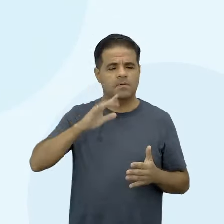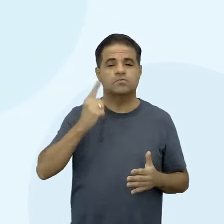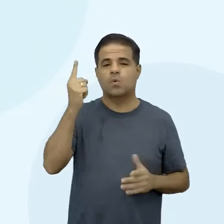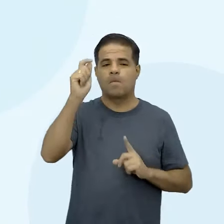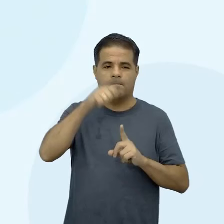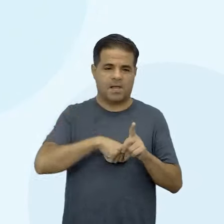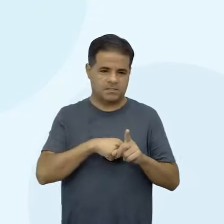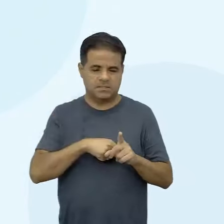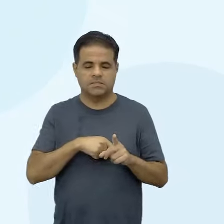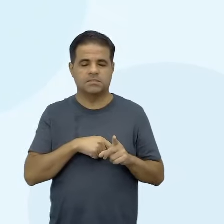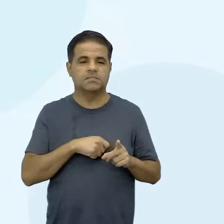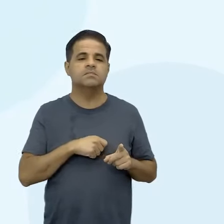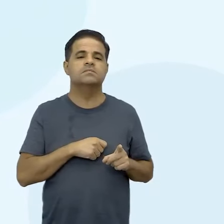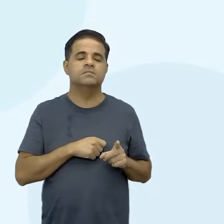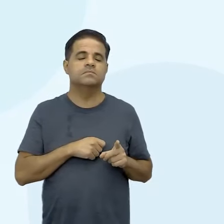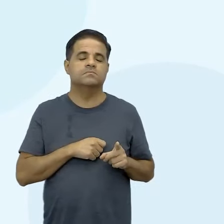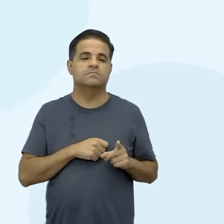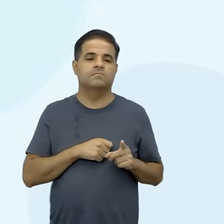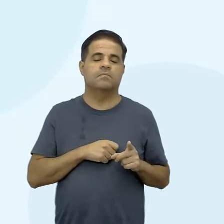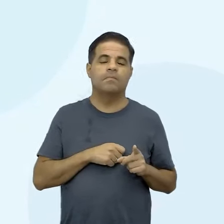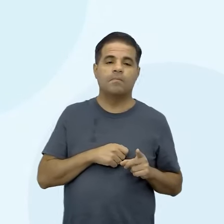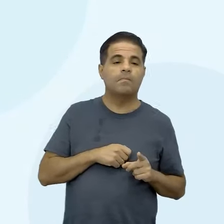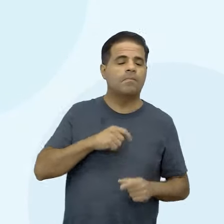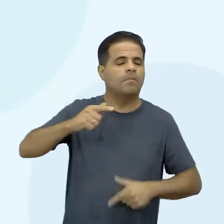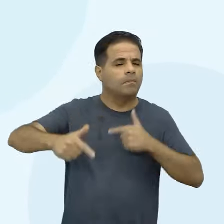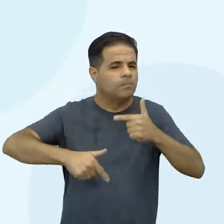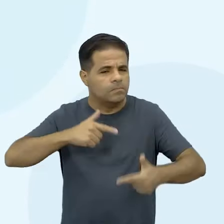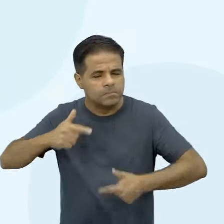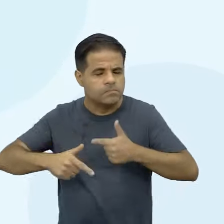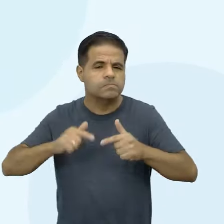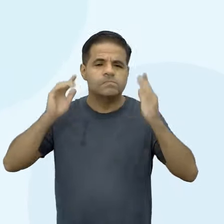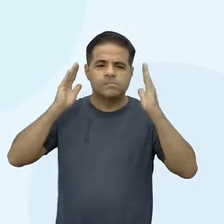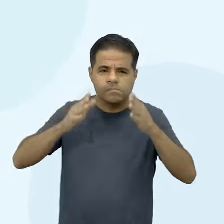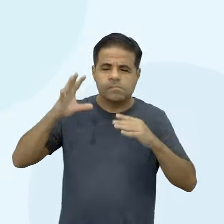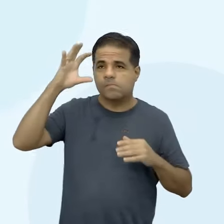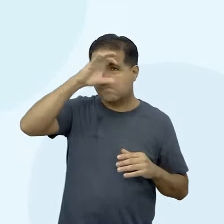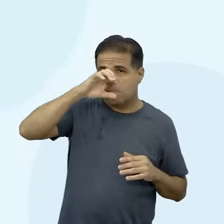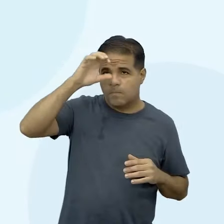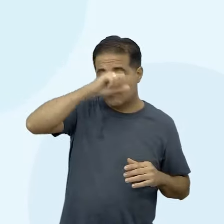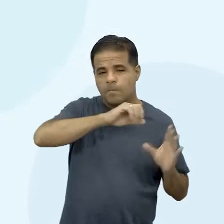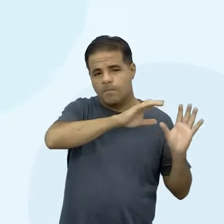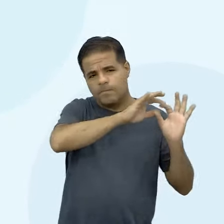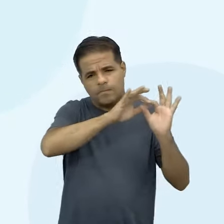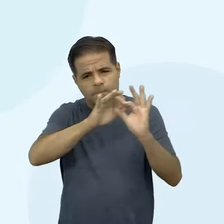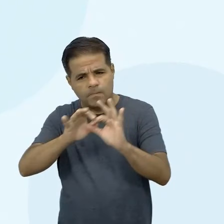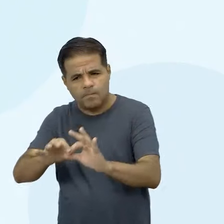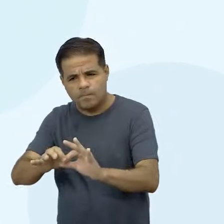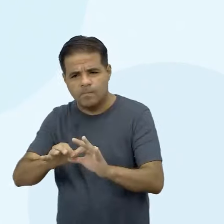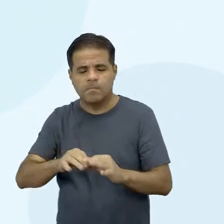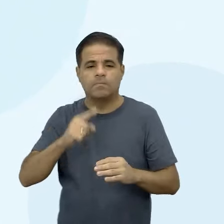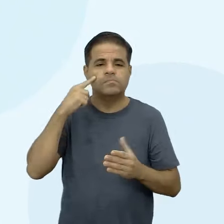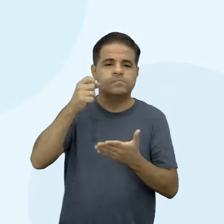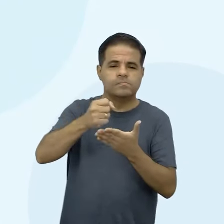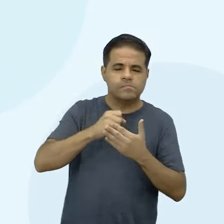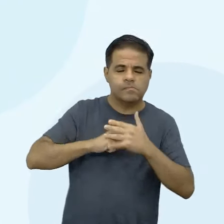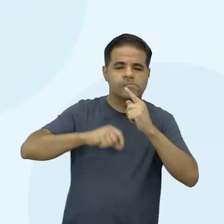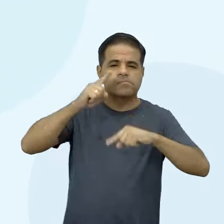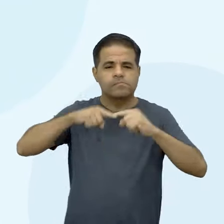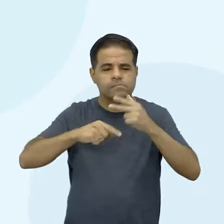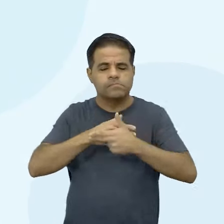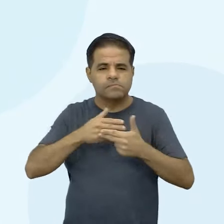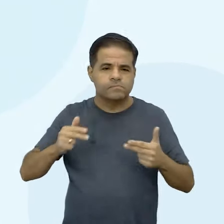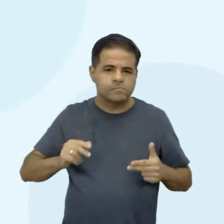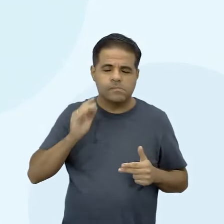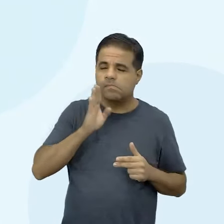1 mês, tá? Ela trabalha sempre com aprendizagens contextualizadas, então ela vai trazer um objeto de